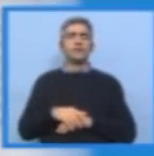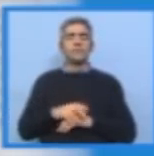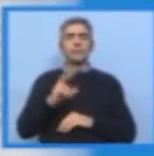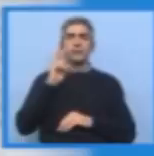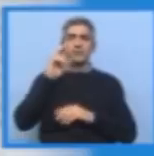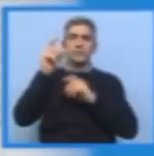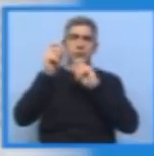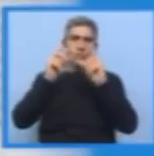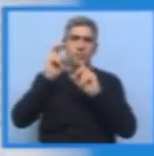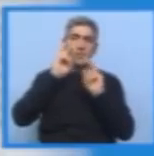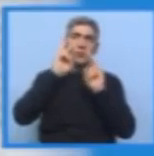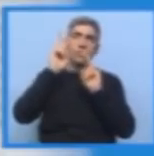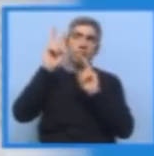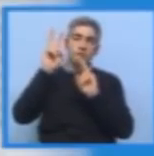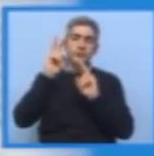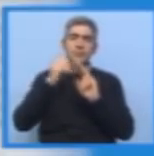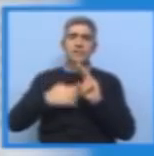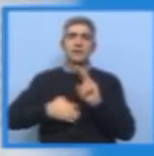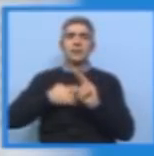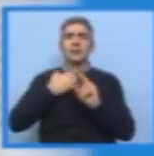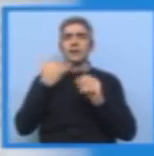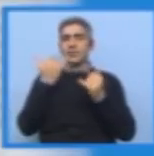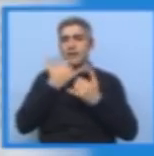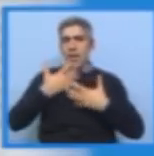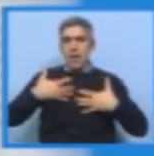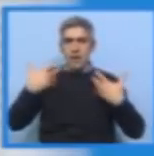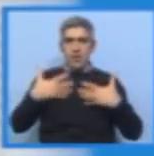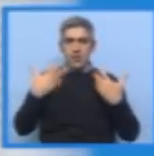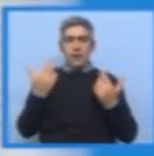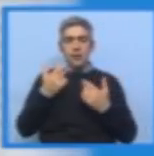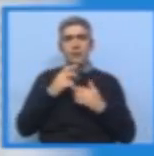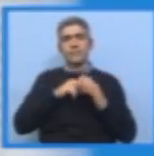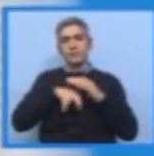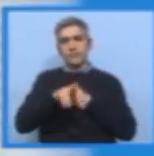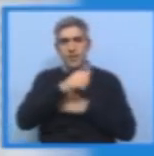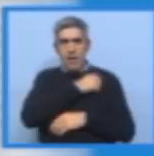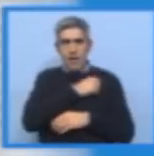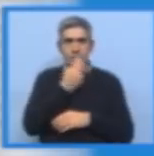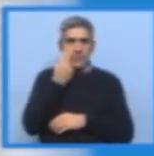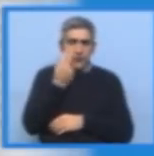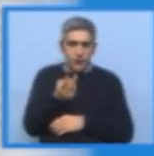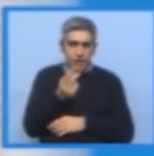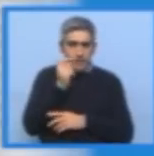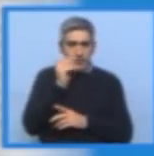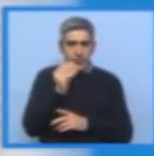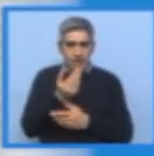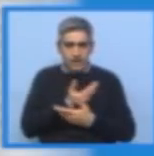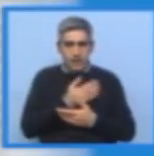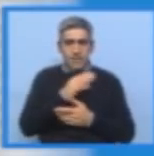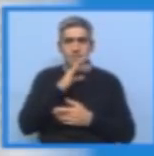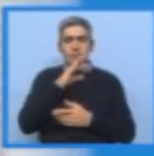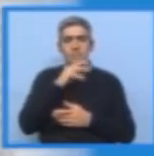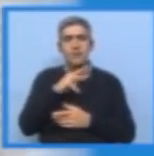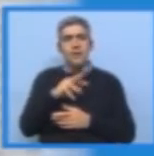ver a estrela, sentiram grande alegria. Entraram na casa, viram o menino com Maria, sua mãe,